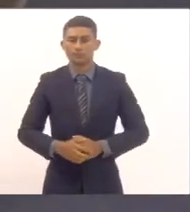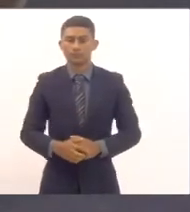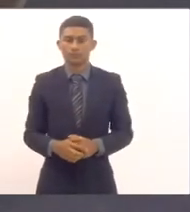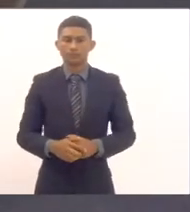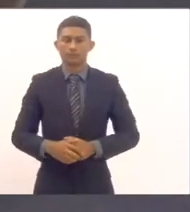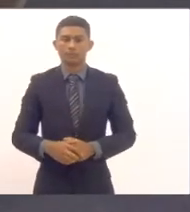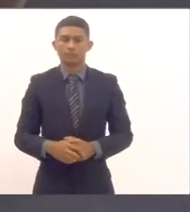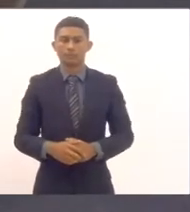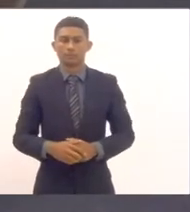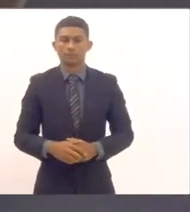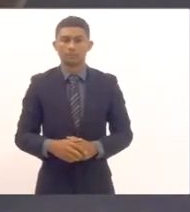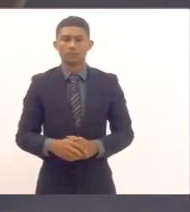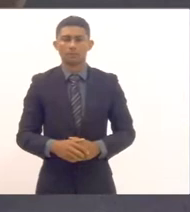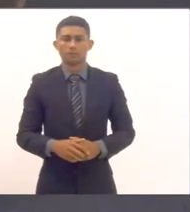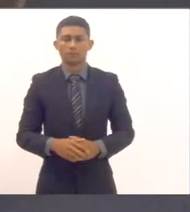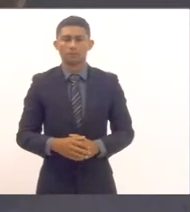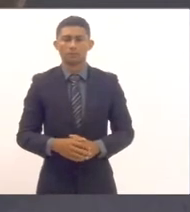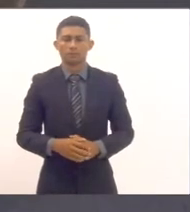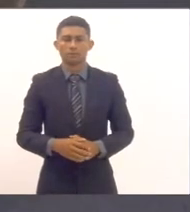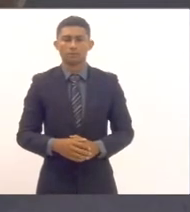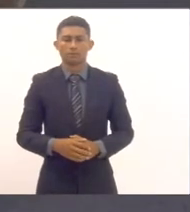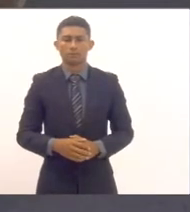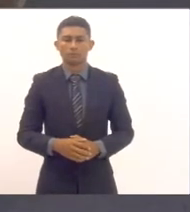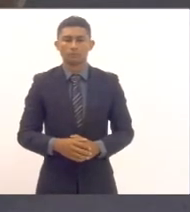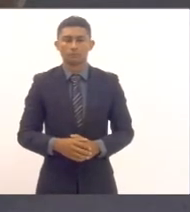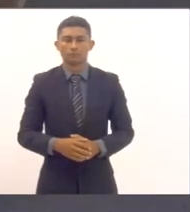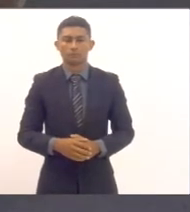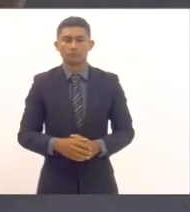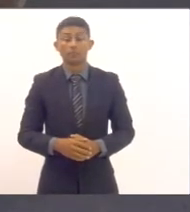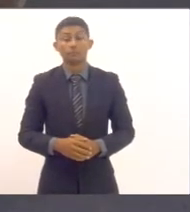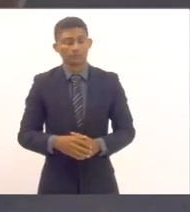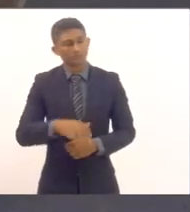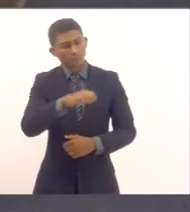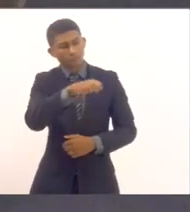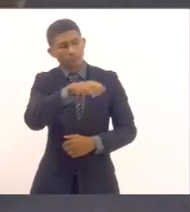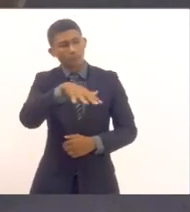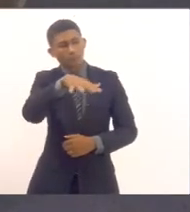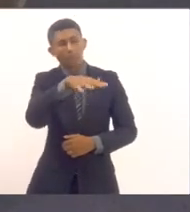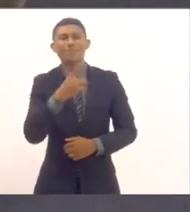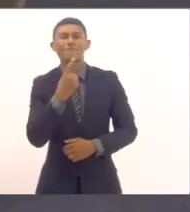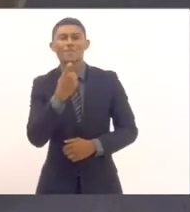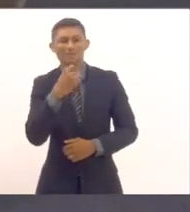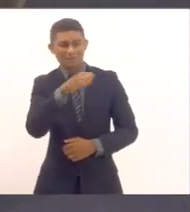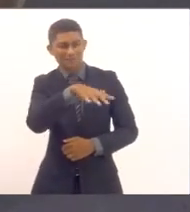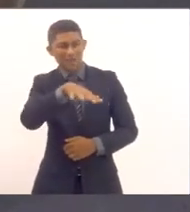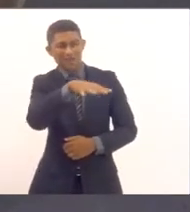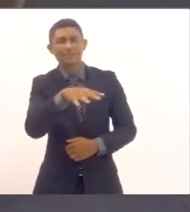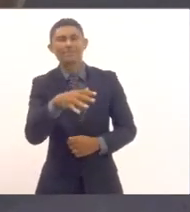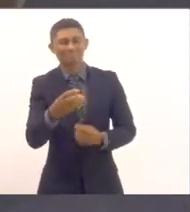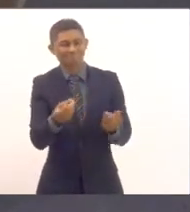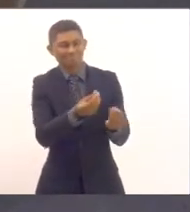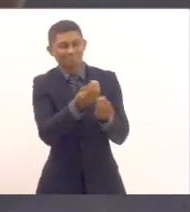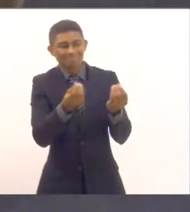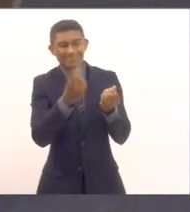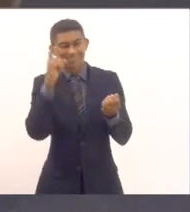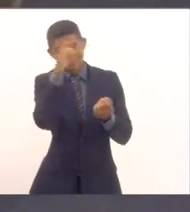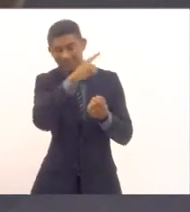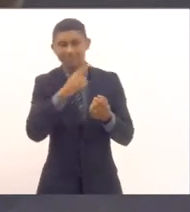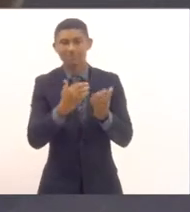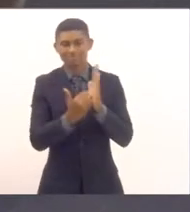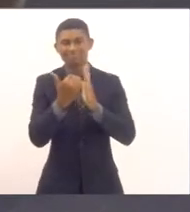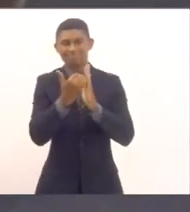Oi tio e são áreas mais sensíveis da Segurança Pública são áreas mais